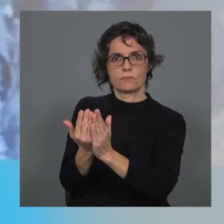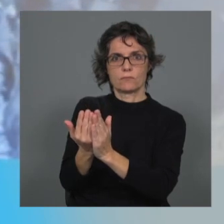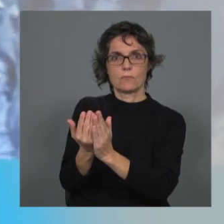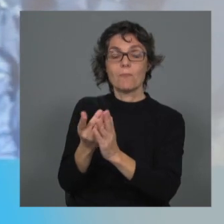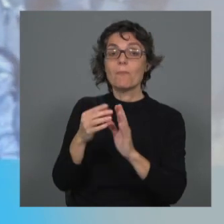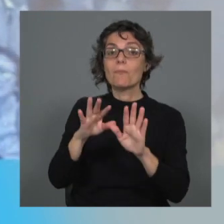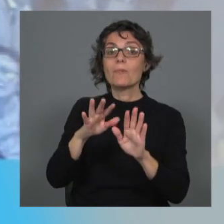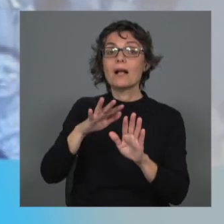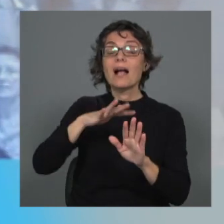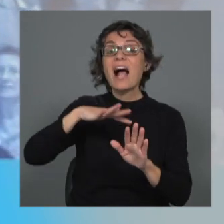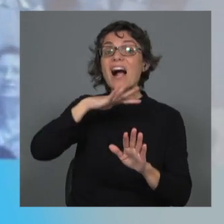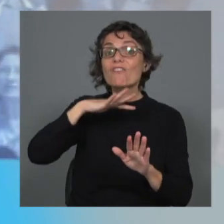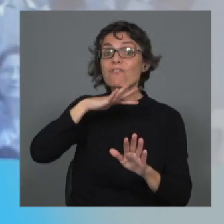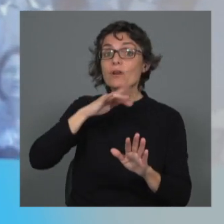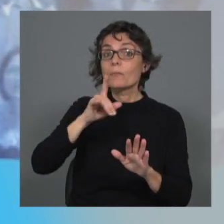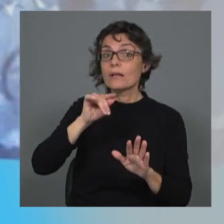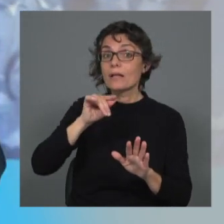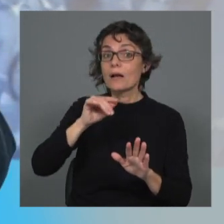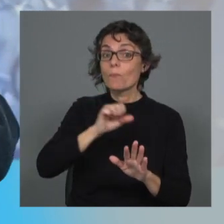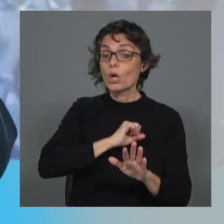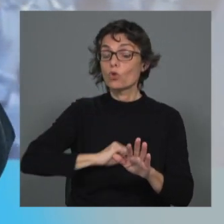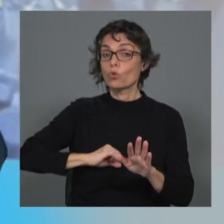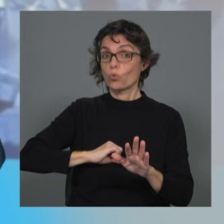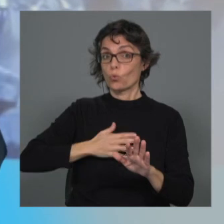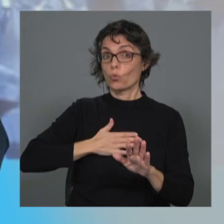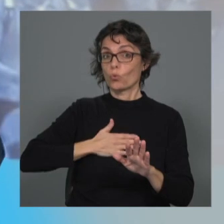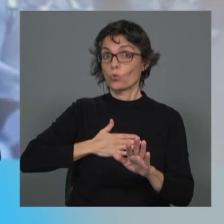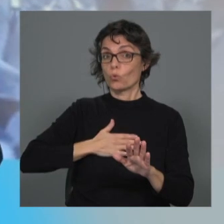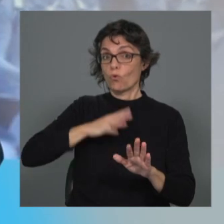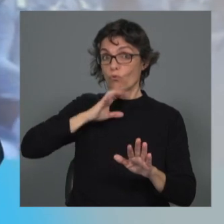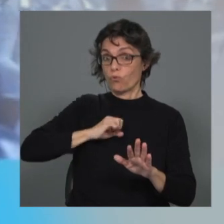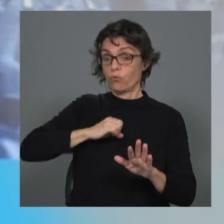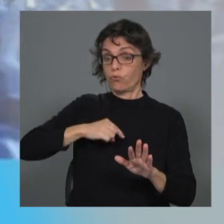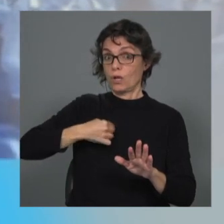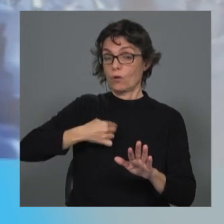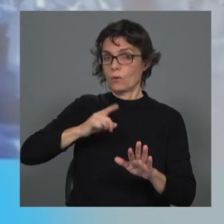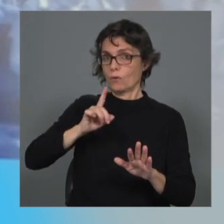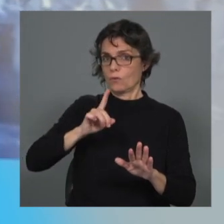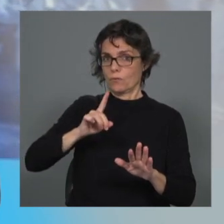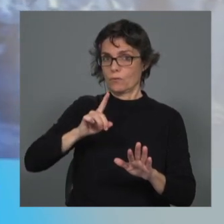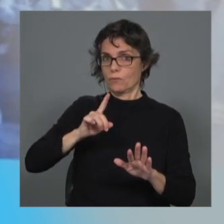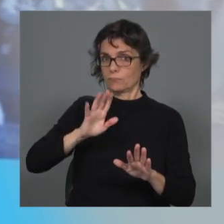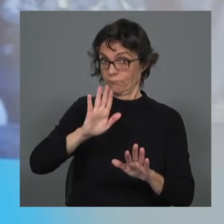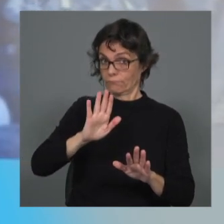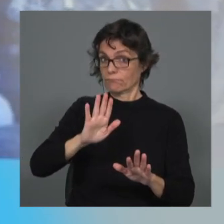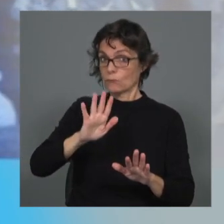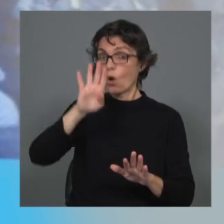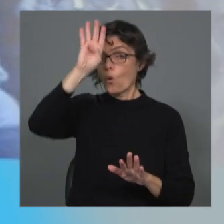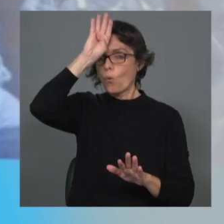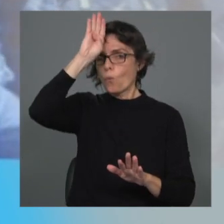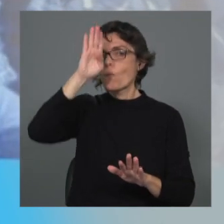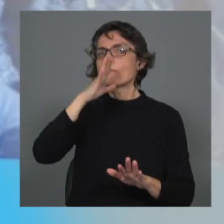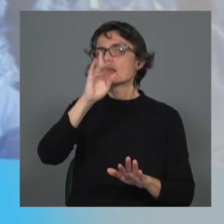é proprietária dos seus filhos. Temos que garantir aquilo que o Papa diz, criar